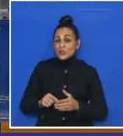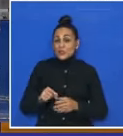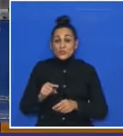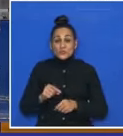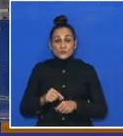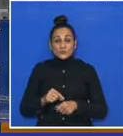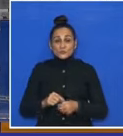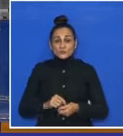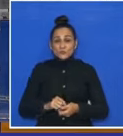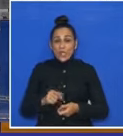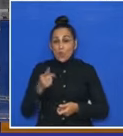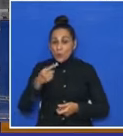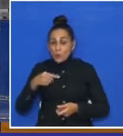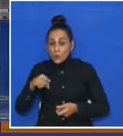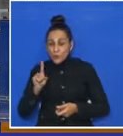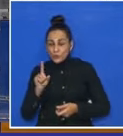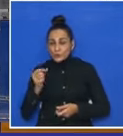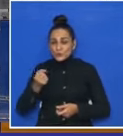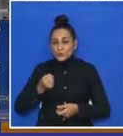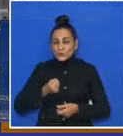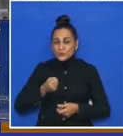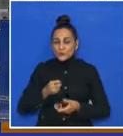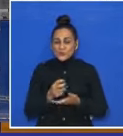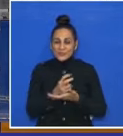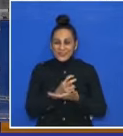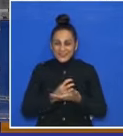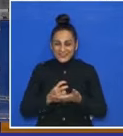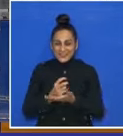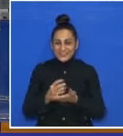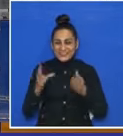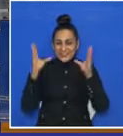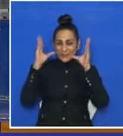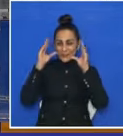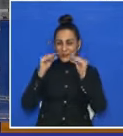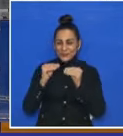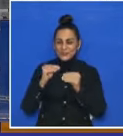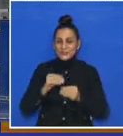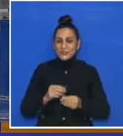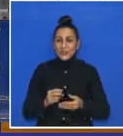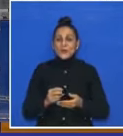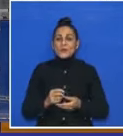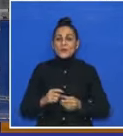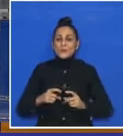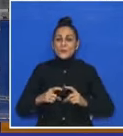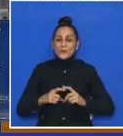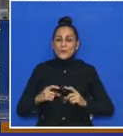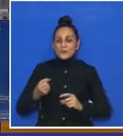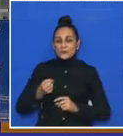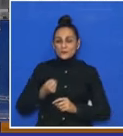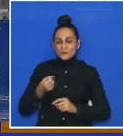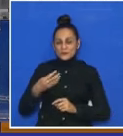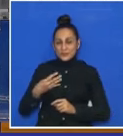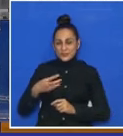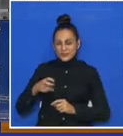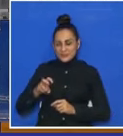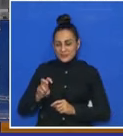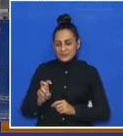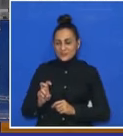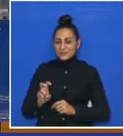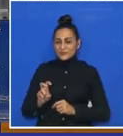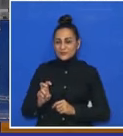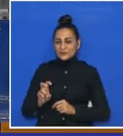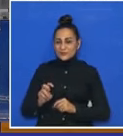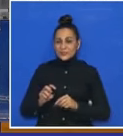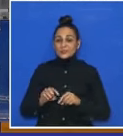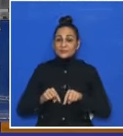mais uma bola. Último número da Quina desta noite. Vem chegando bola 45. Bola